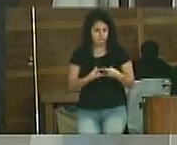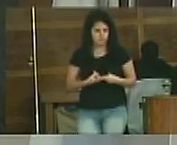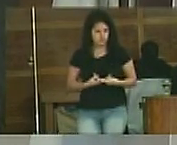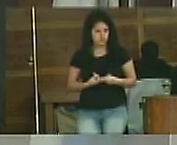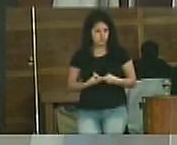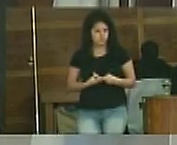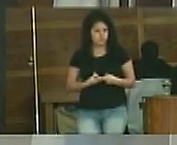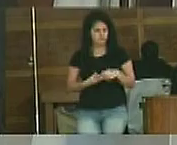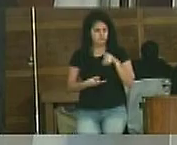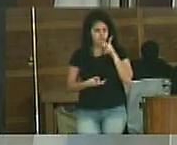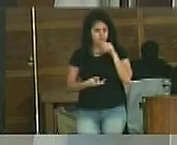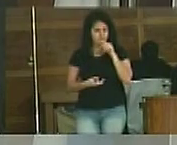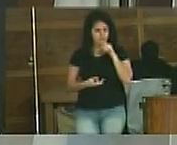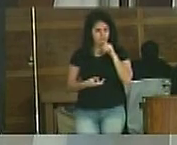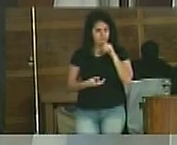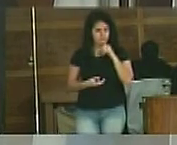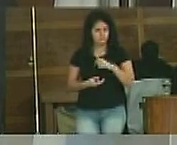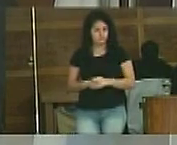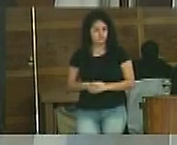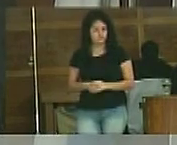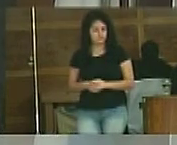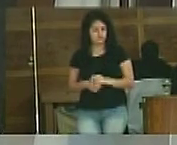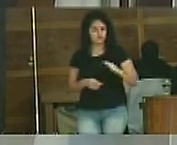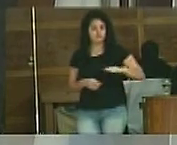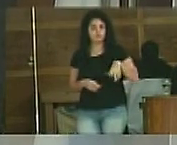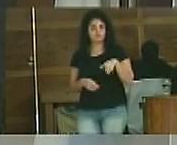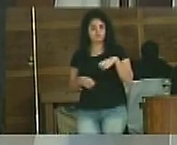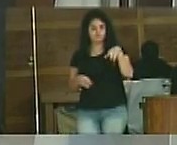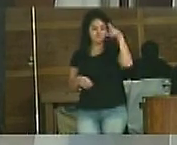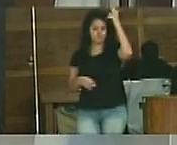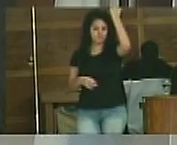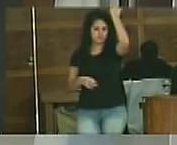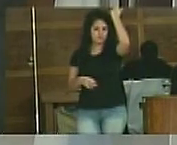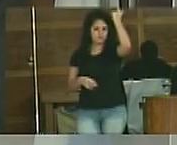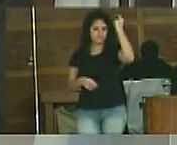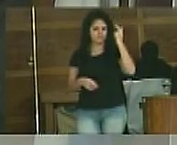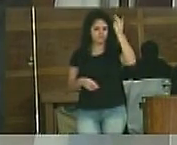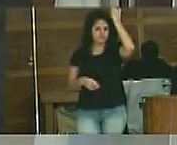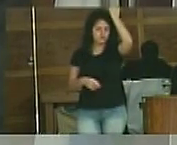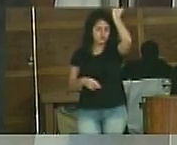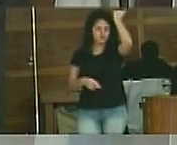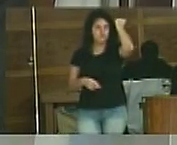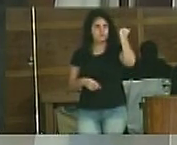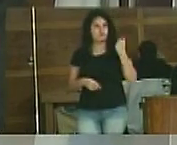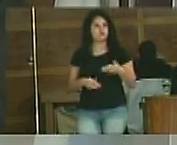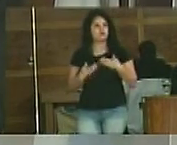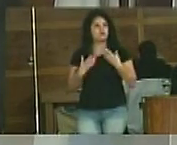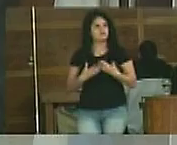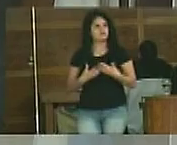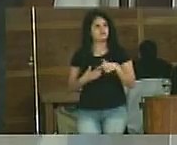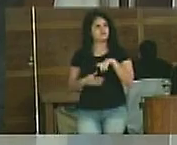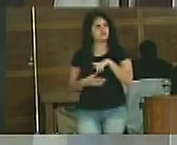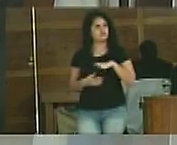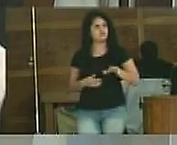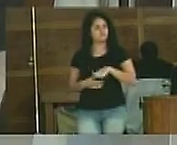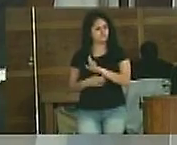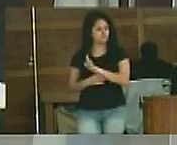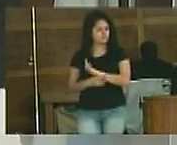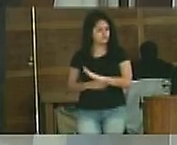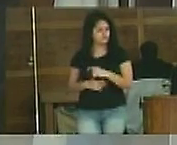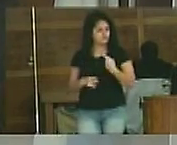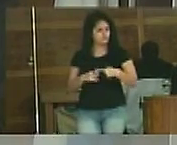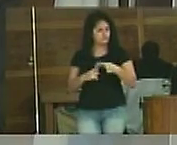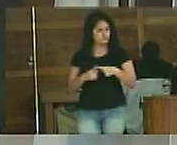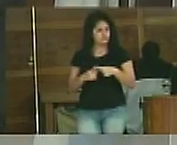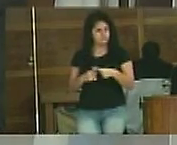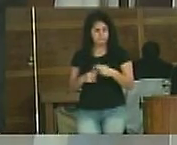Alameda Luiz Angélica, lá no Cavalo Cansado, bairro Balneário. Vamos dar uma forcinha também lá. No Cavalo Cansado também, que